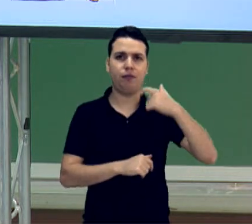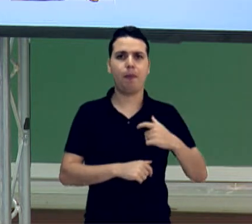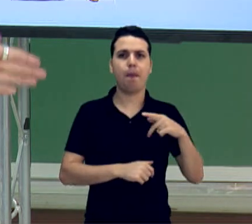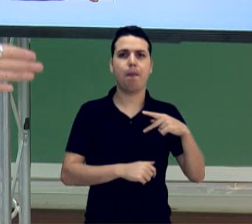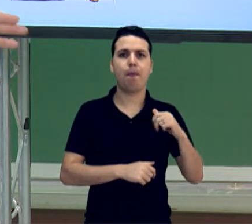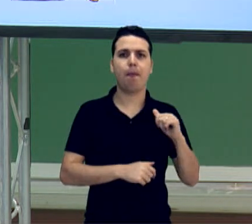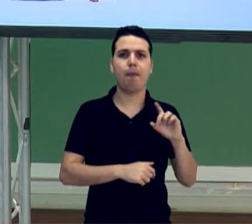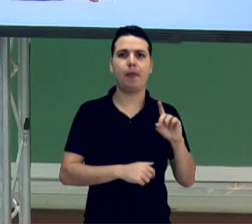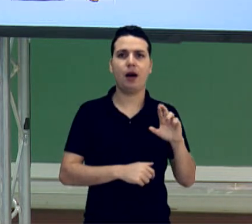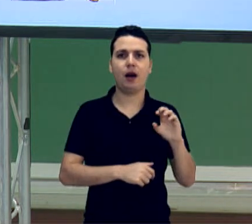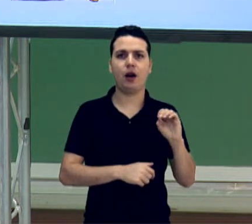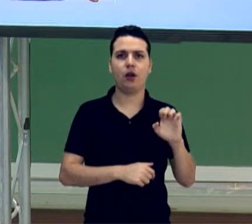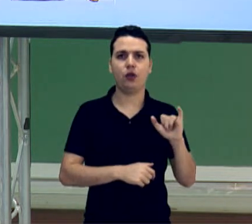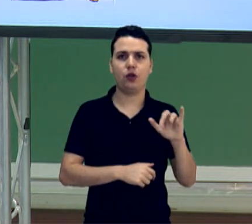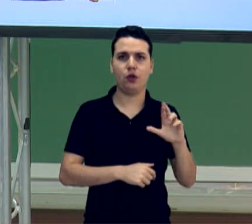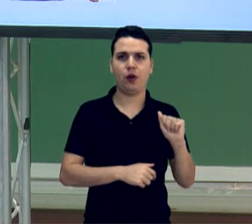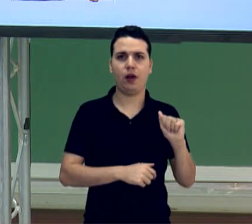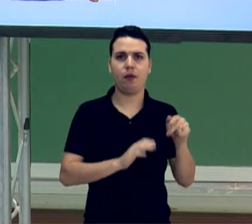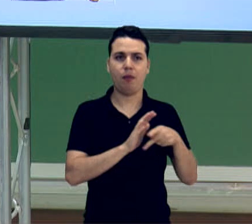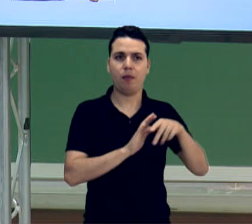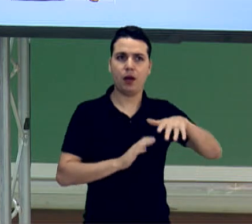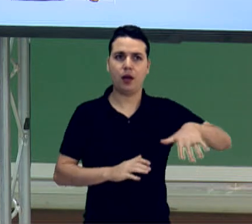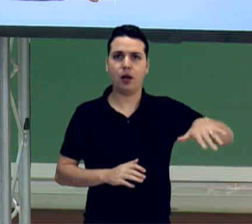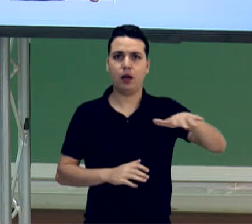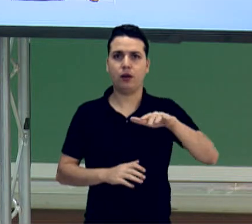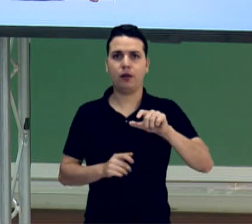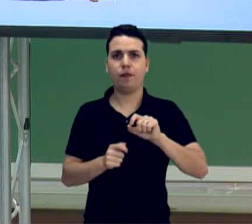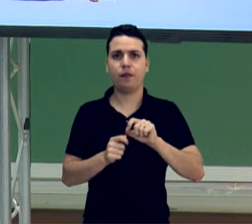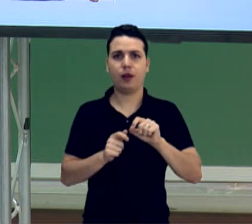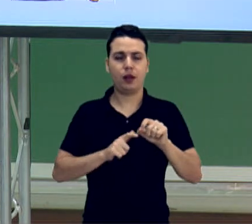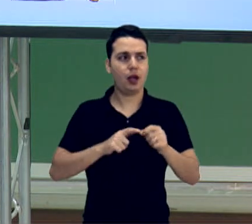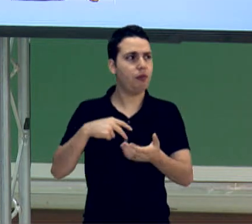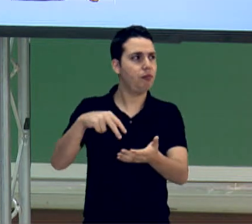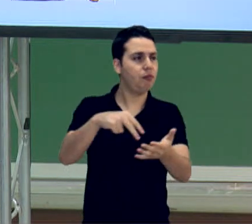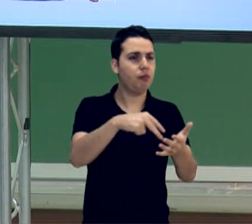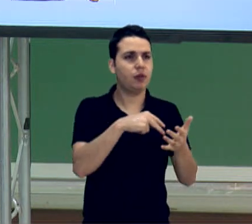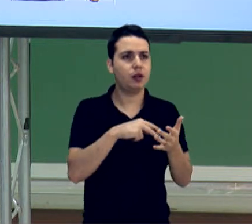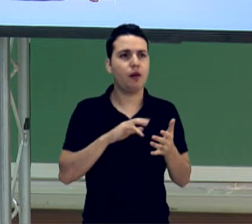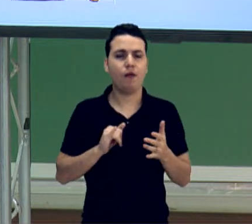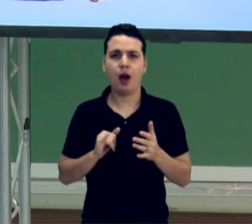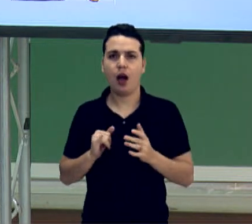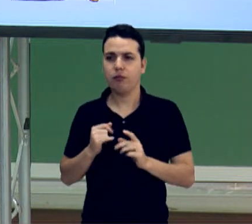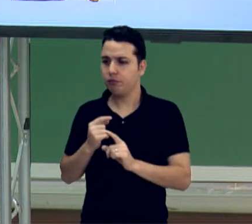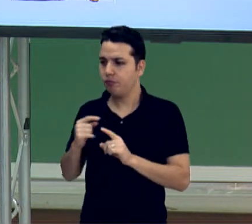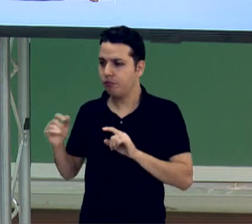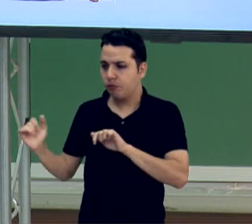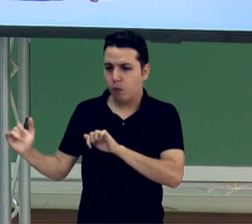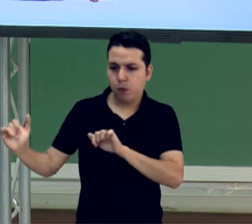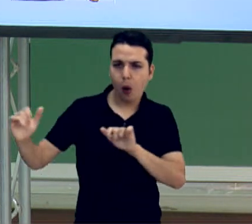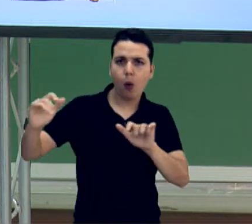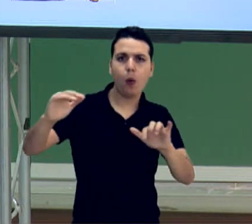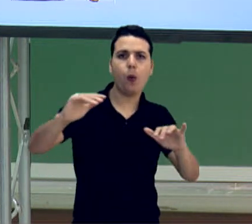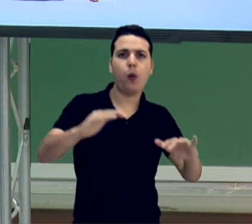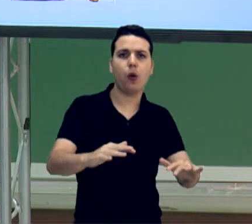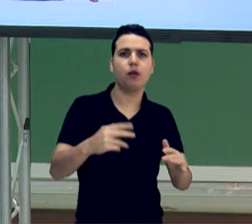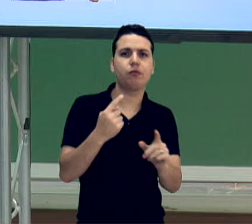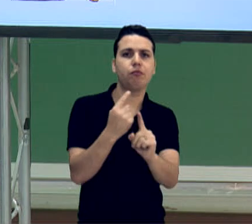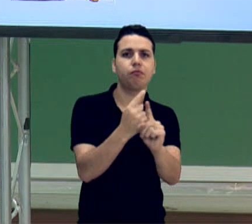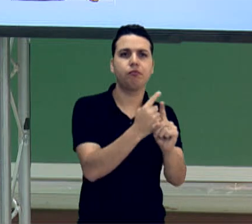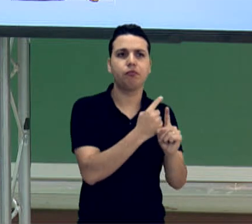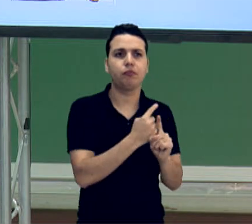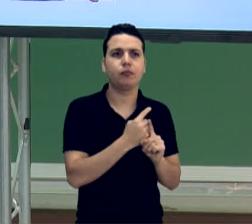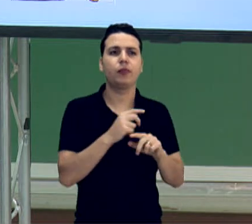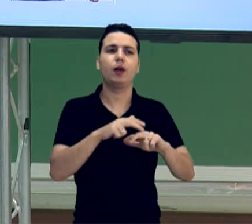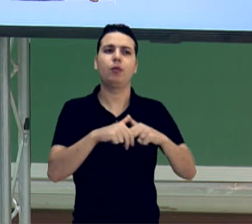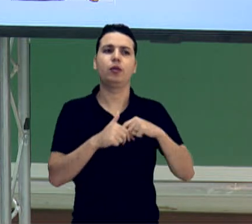acontece o quê? Os bailes, e aí eles vão se encontrando, certo? E aí, por isso, né,